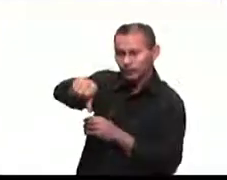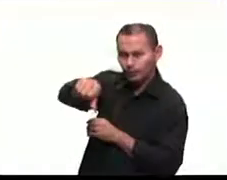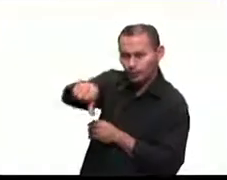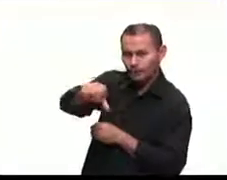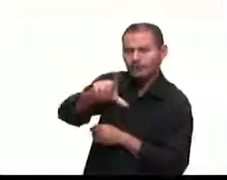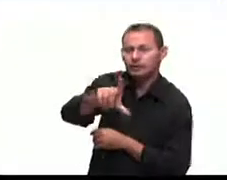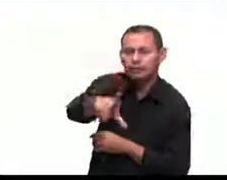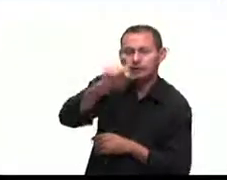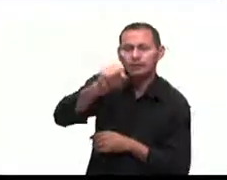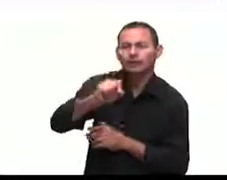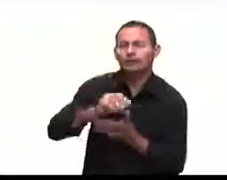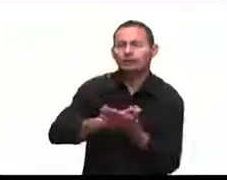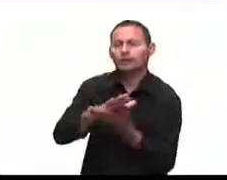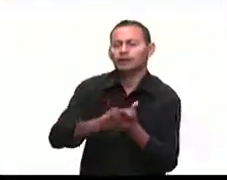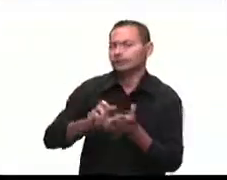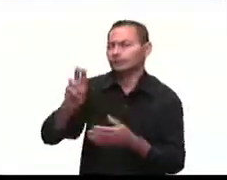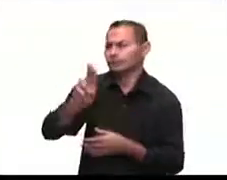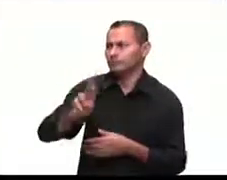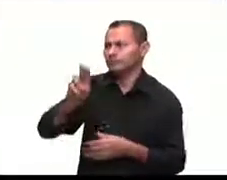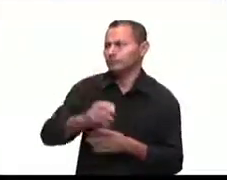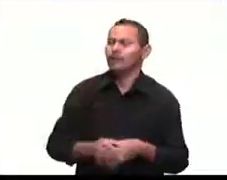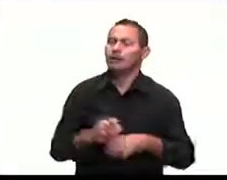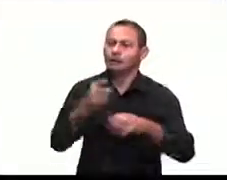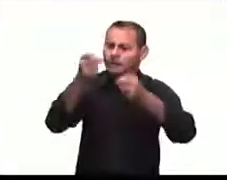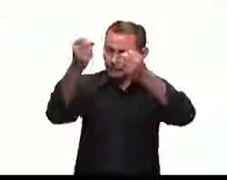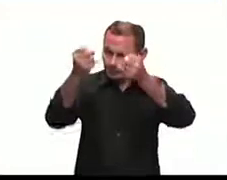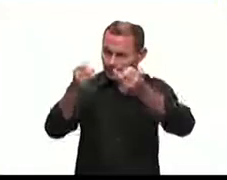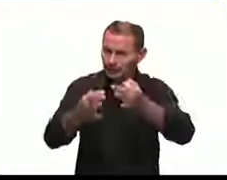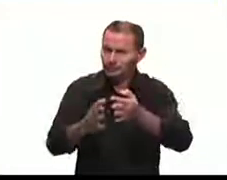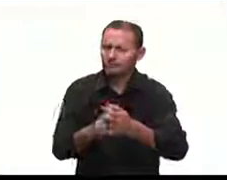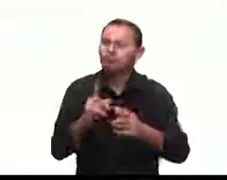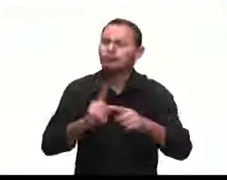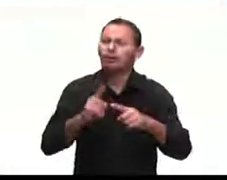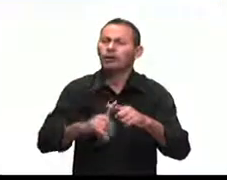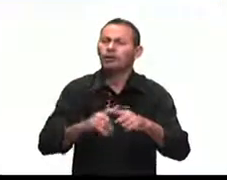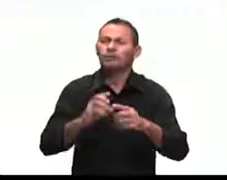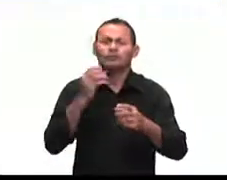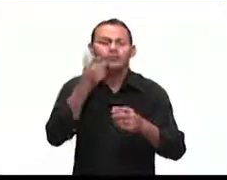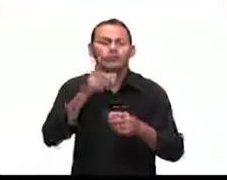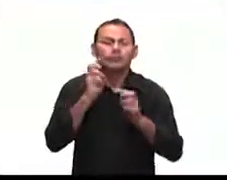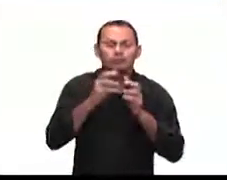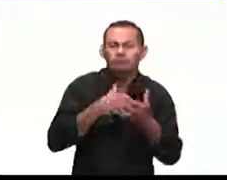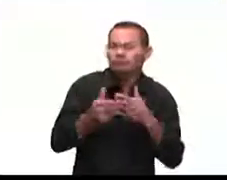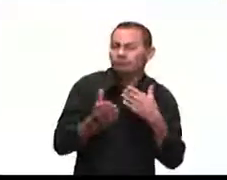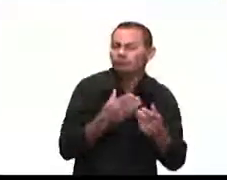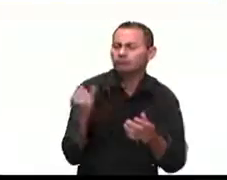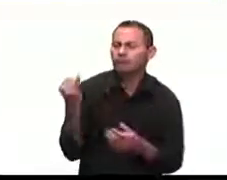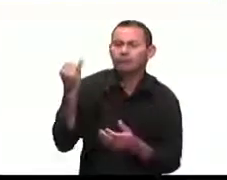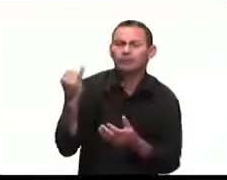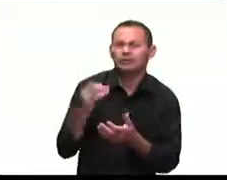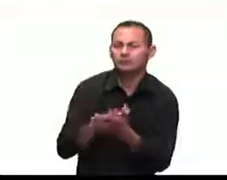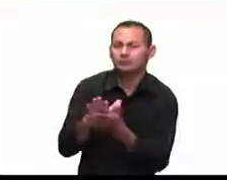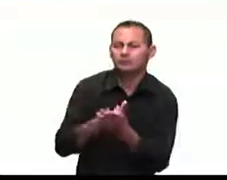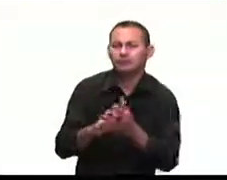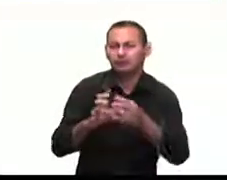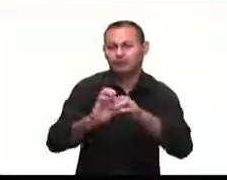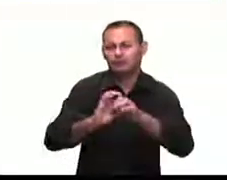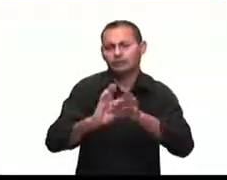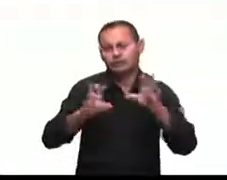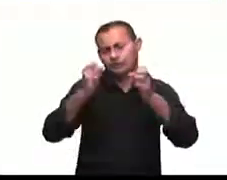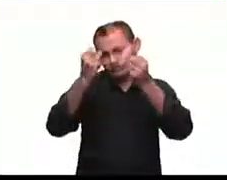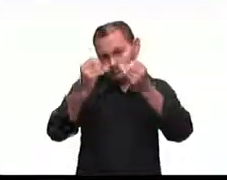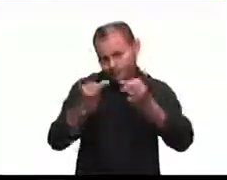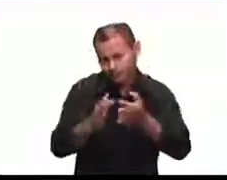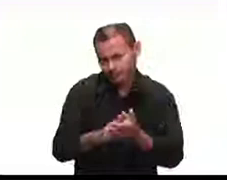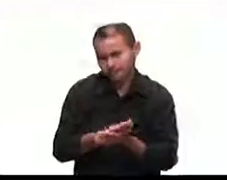escolheu a opção sem utilidade, explique por que você considera inútil. Uma pergunta aberta, então, né, para a